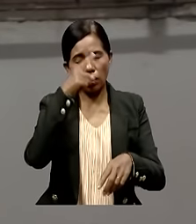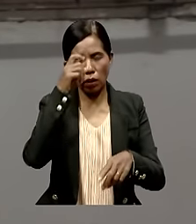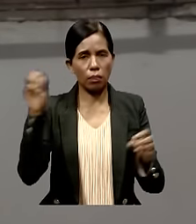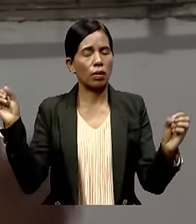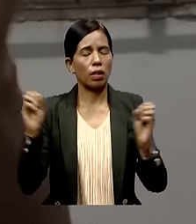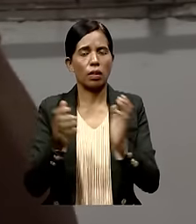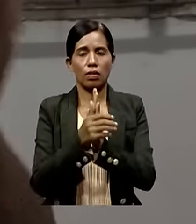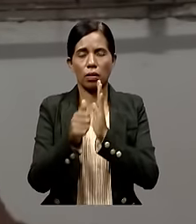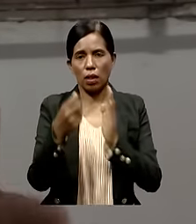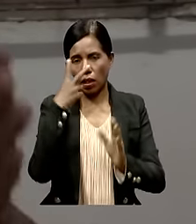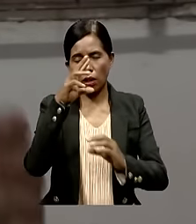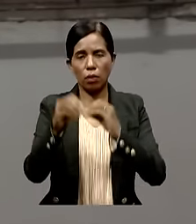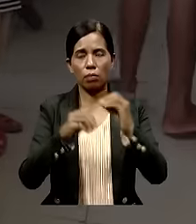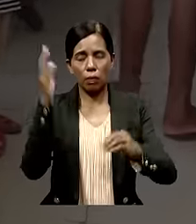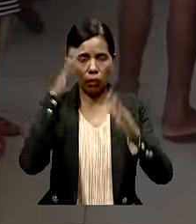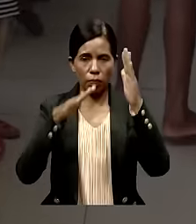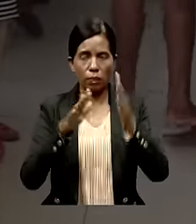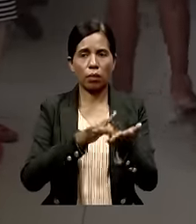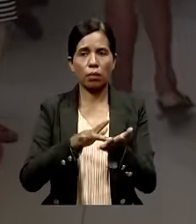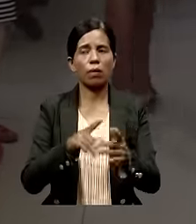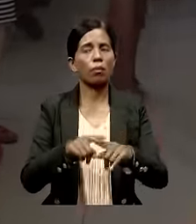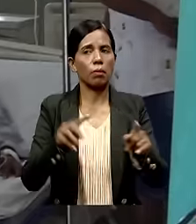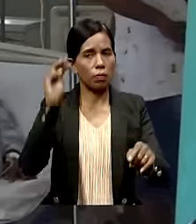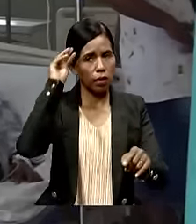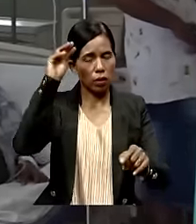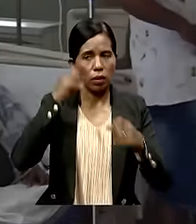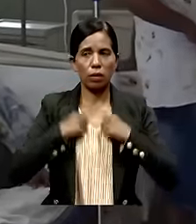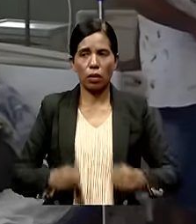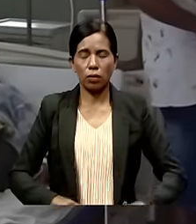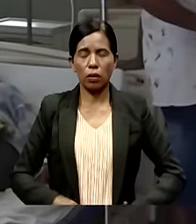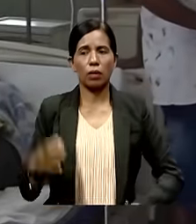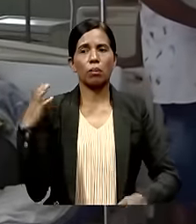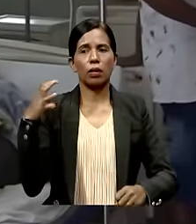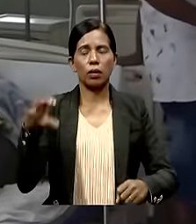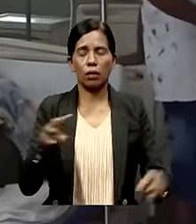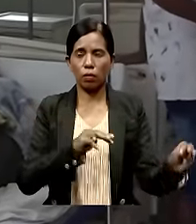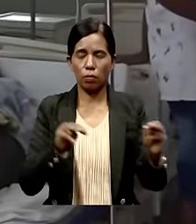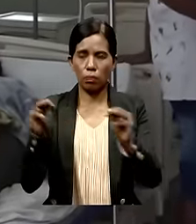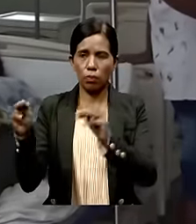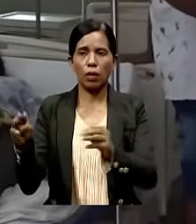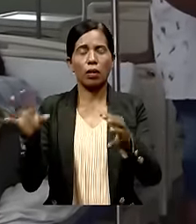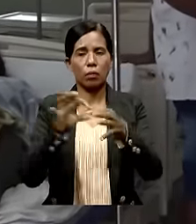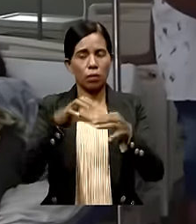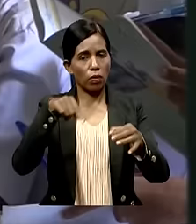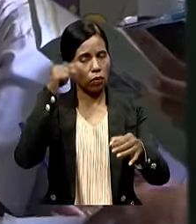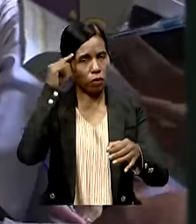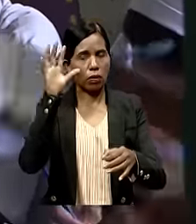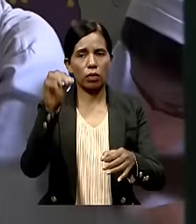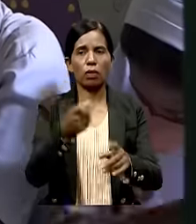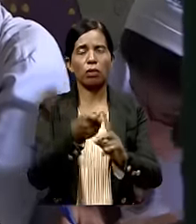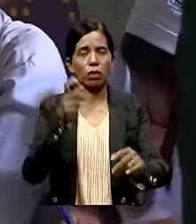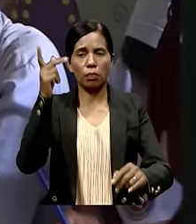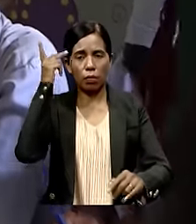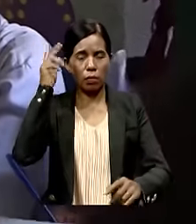a tu resolver problema em Moruca. Mas bem, ministro da Saúde declara competência a tu halo remodelação do membro do governo da SNE, o